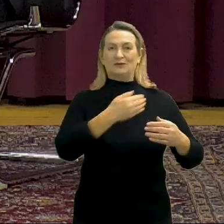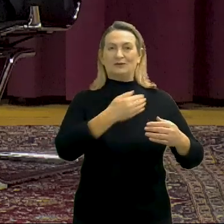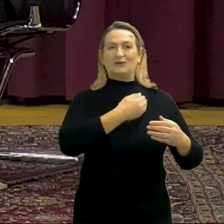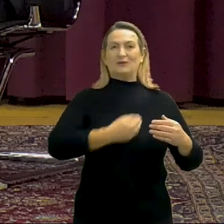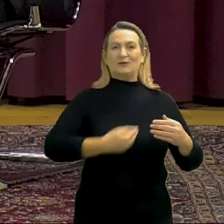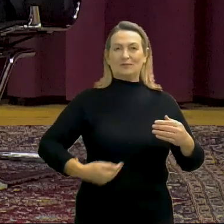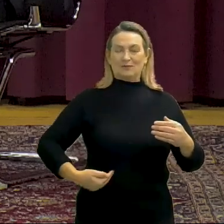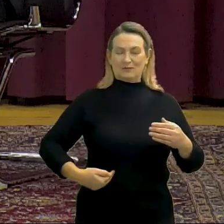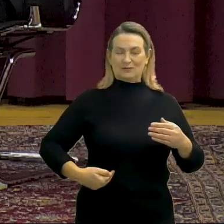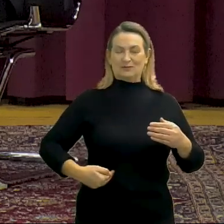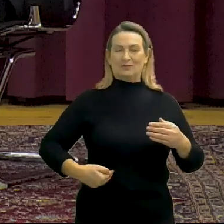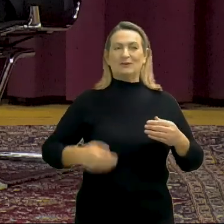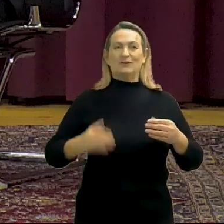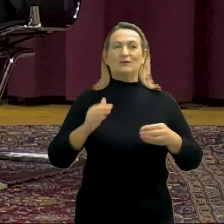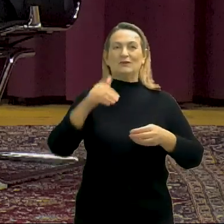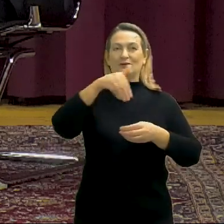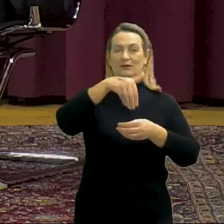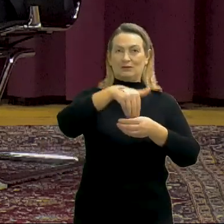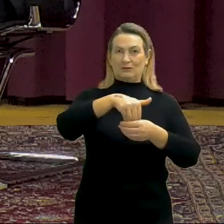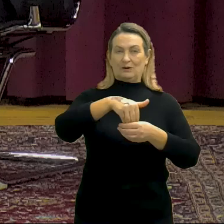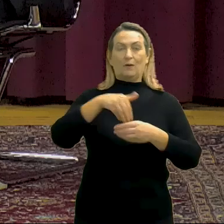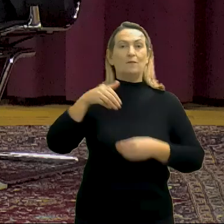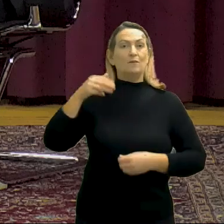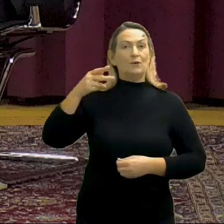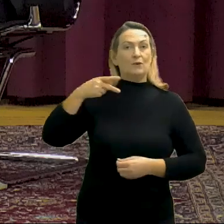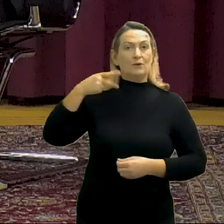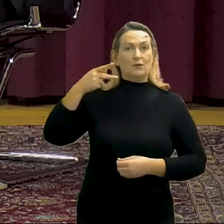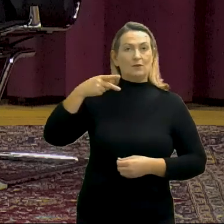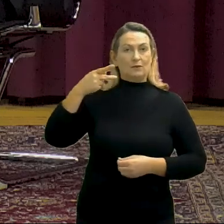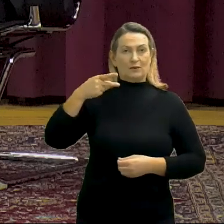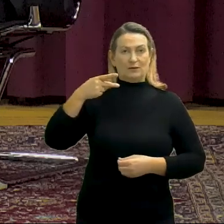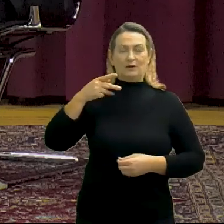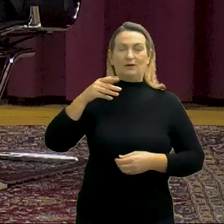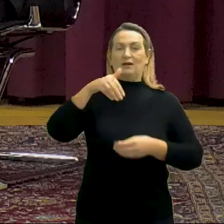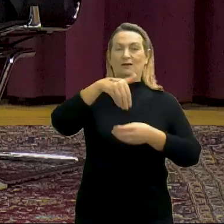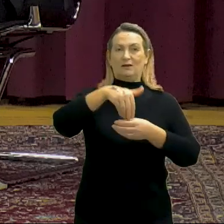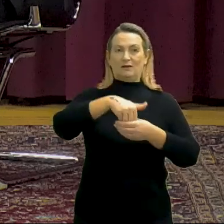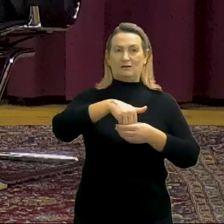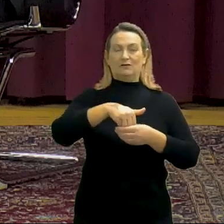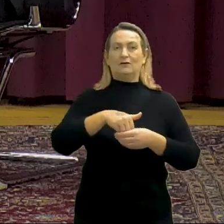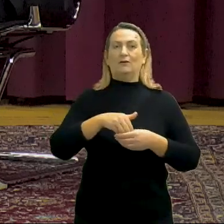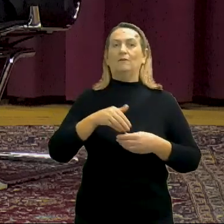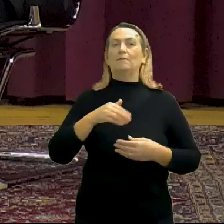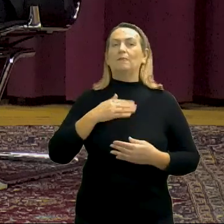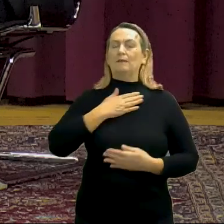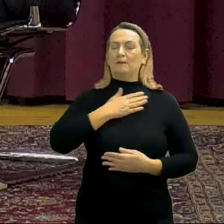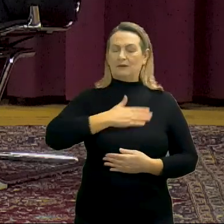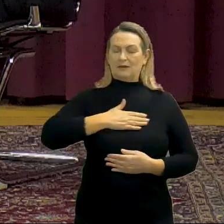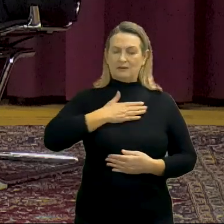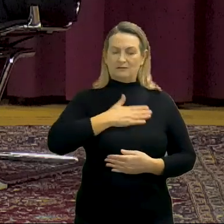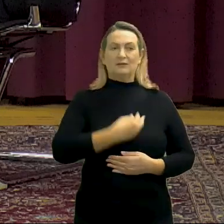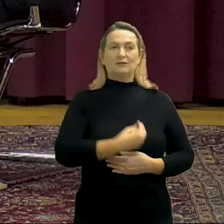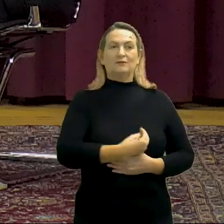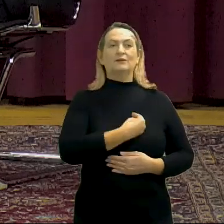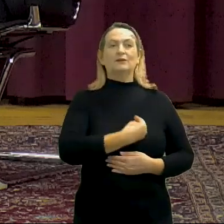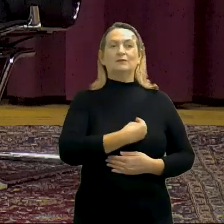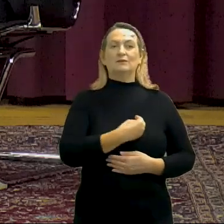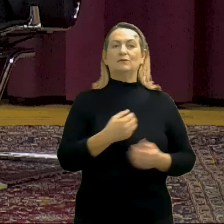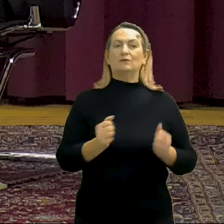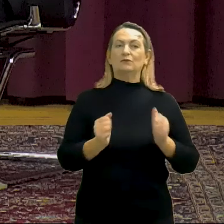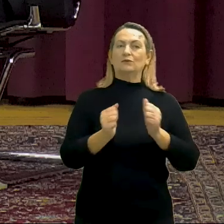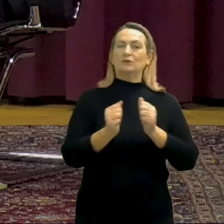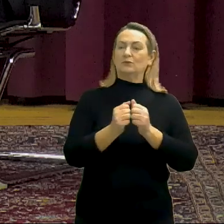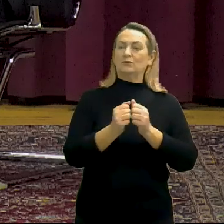das promotorias eleitorais exatamente E então é uma honra estar com o senhor e poder aqui